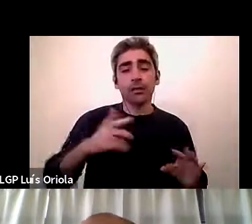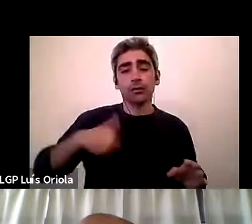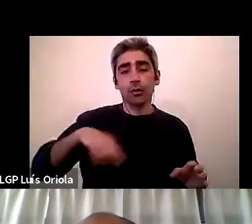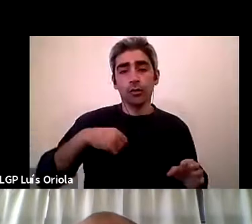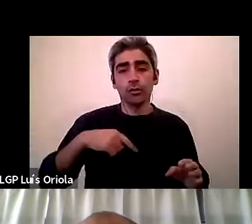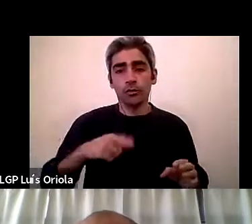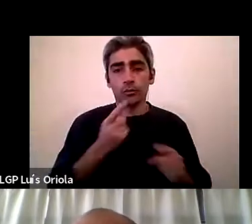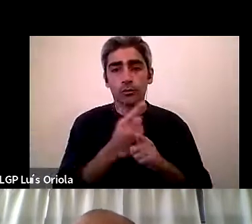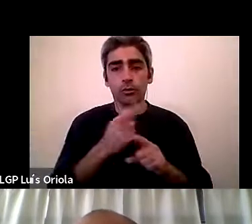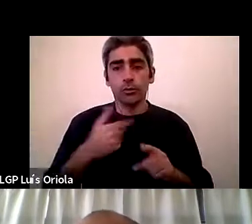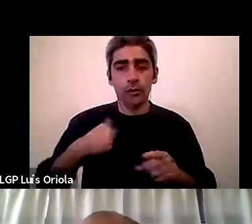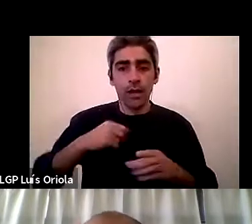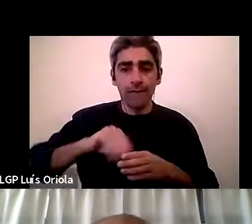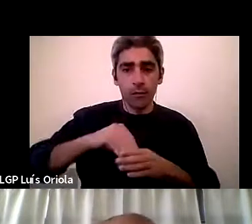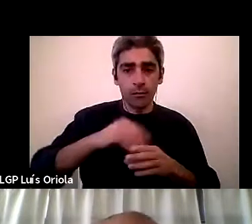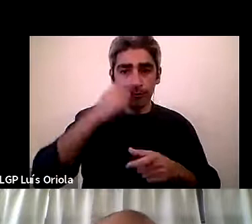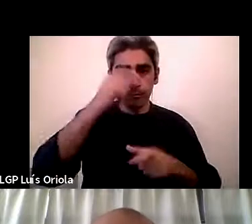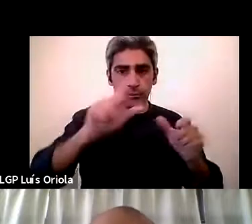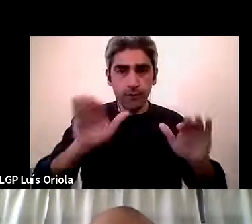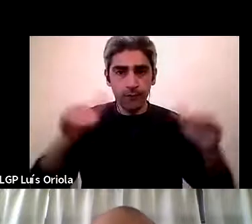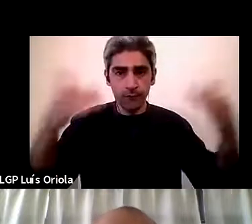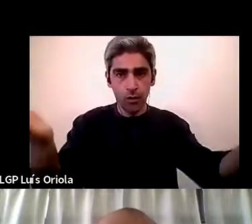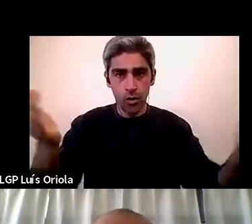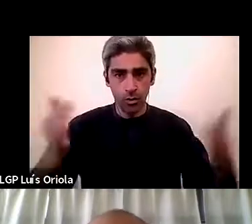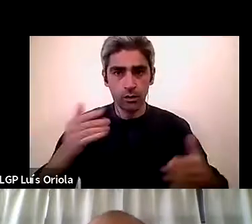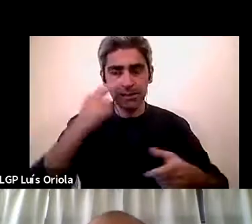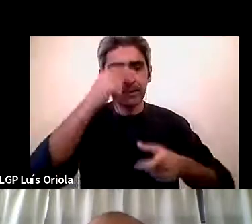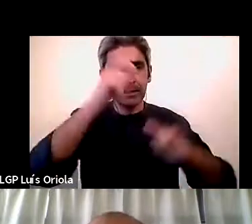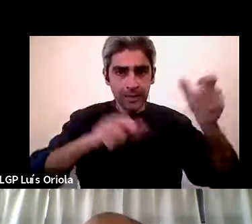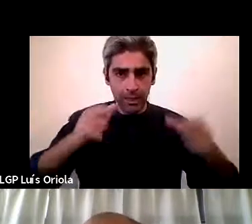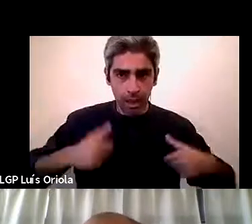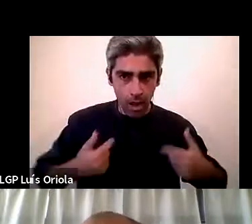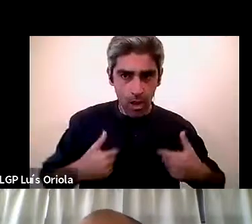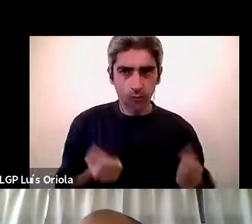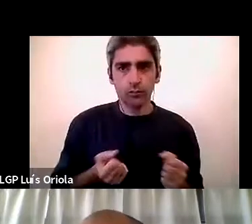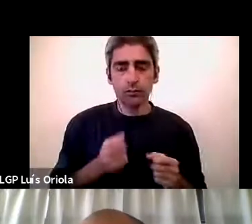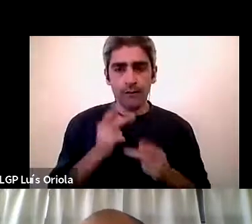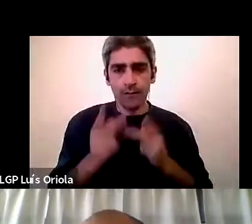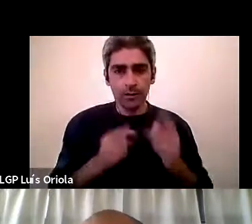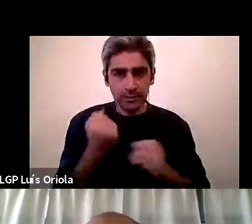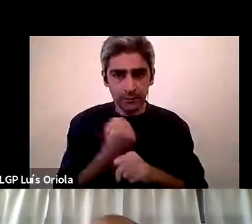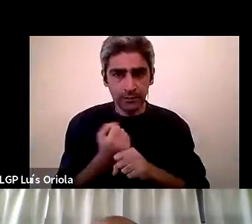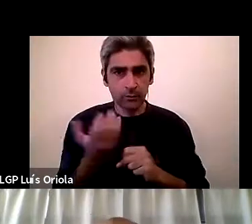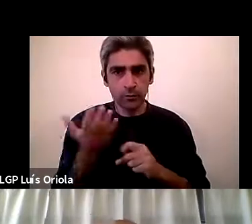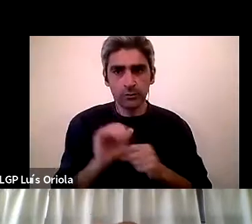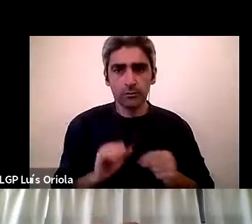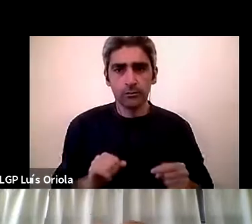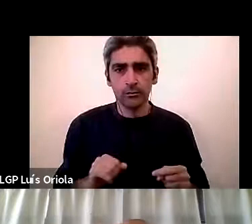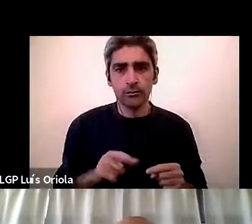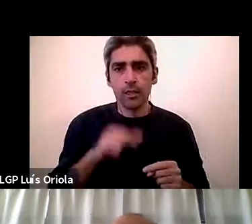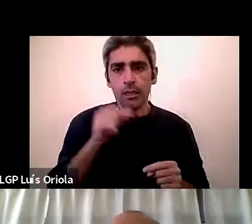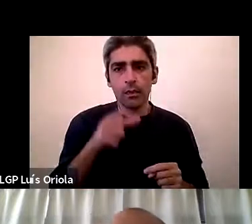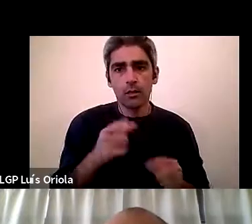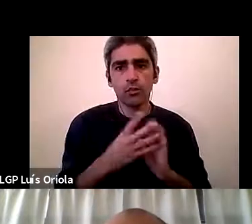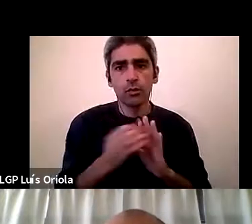até porque este envolvimento dos stakeholders, e falamos do envolvimento de cidadãos na avaliação de serviços, por exemplo, é feito essencialmente com um